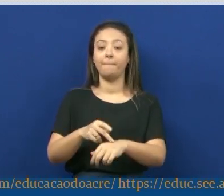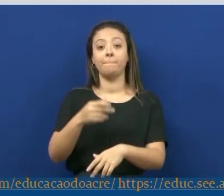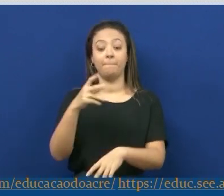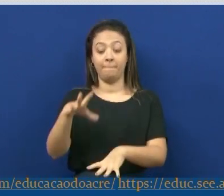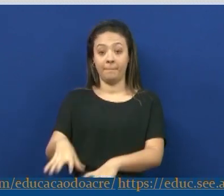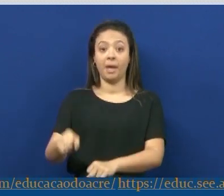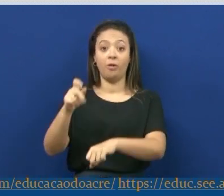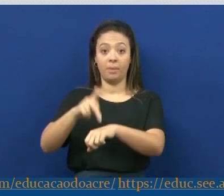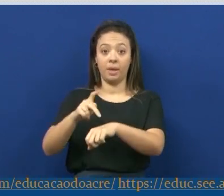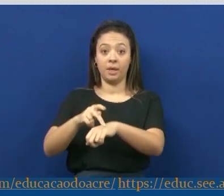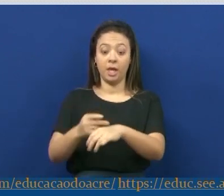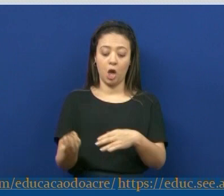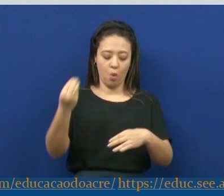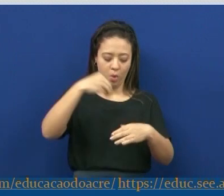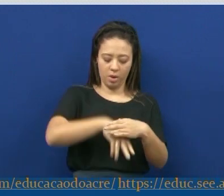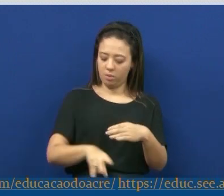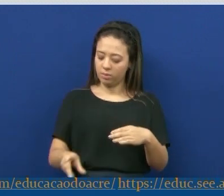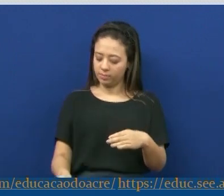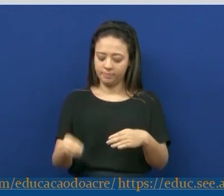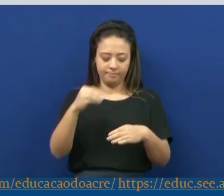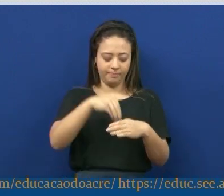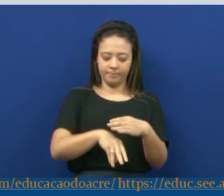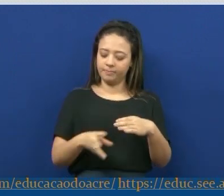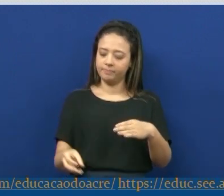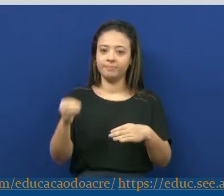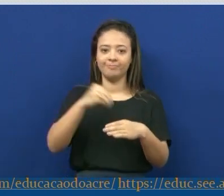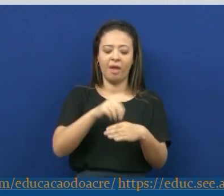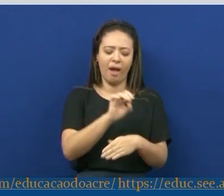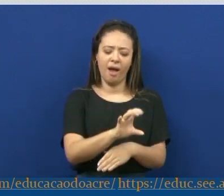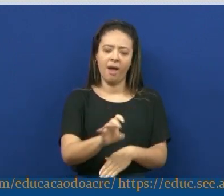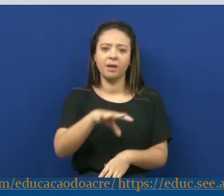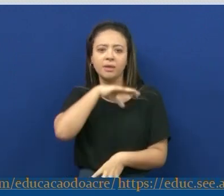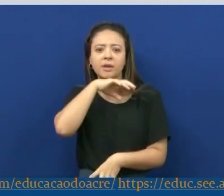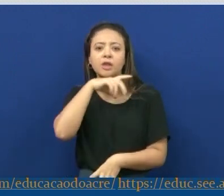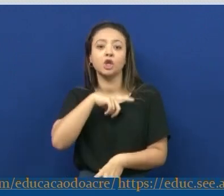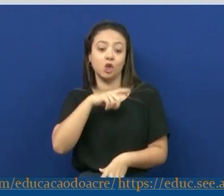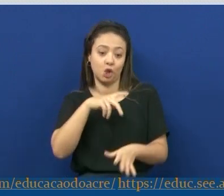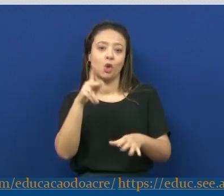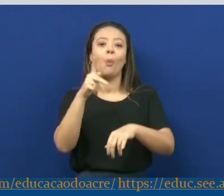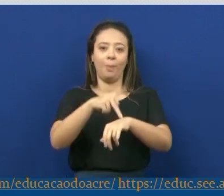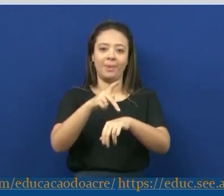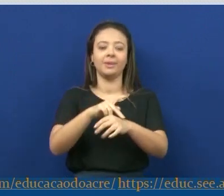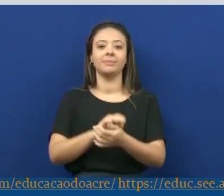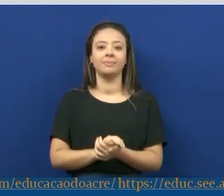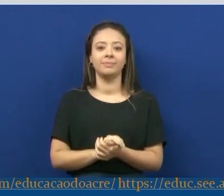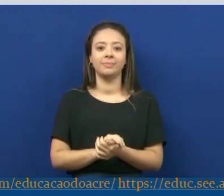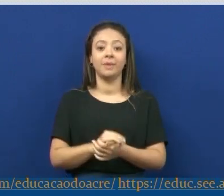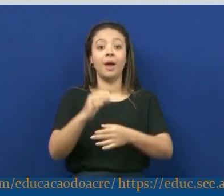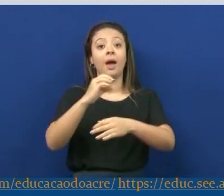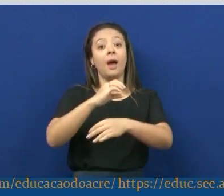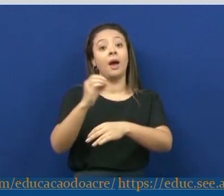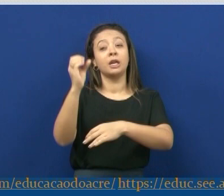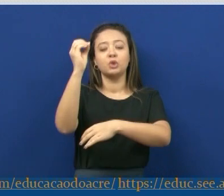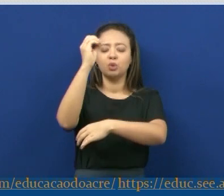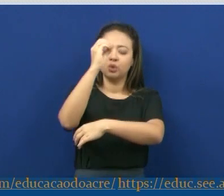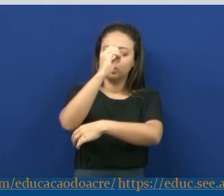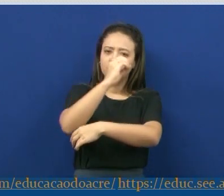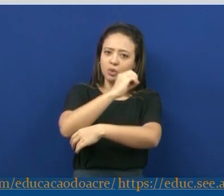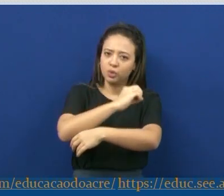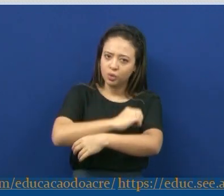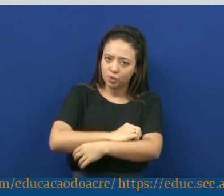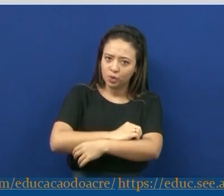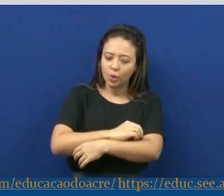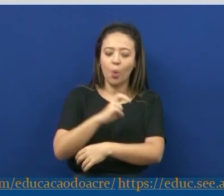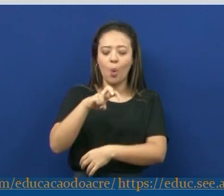colocados num saco. Para cada animal usava-se uma pedrinha. Ao final do dia, ao buscar o seu rebanho,